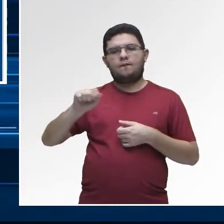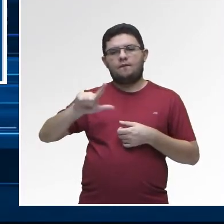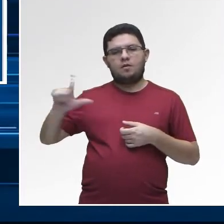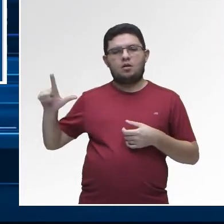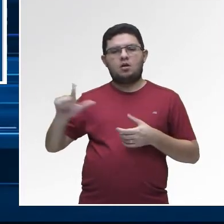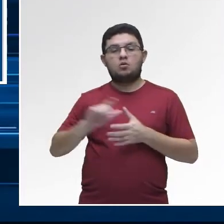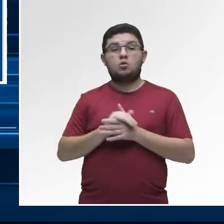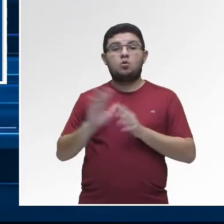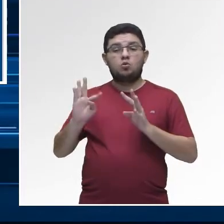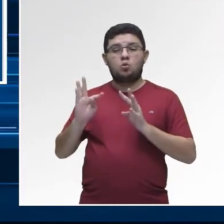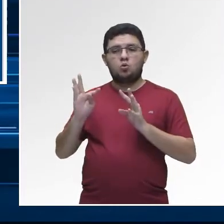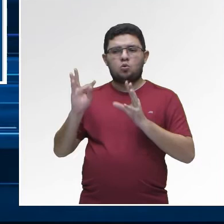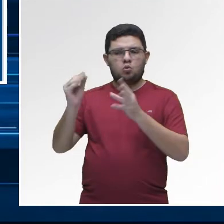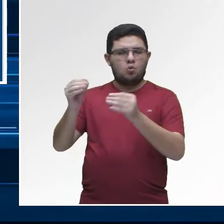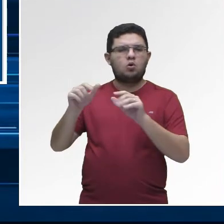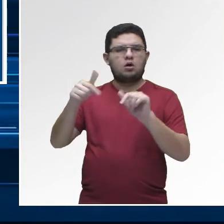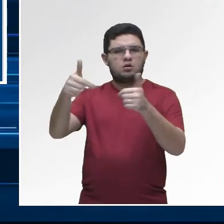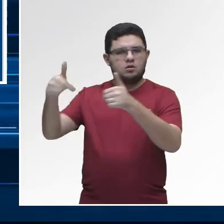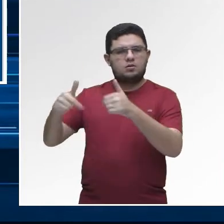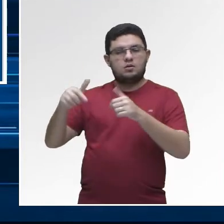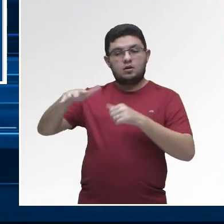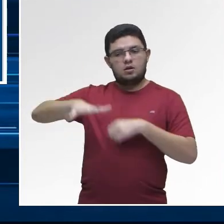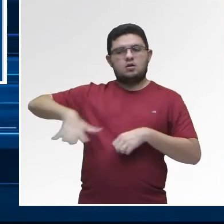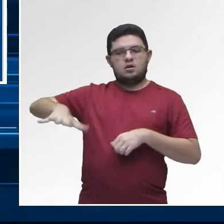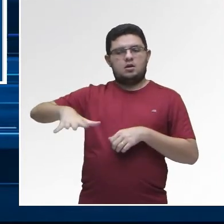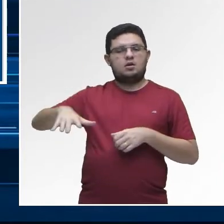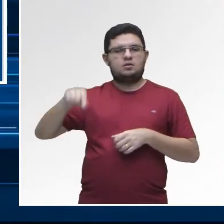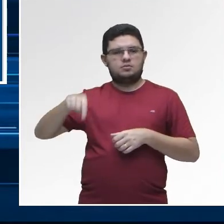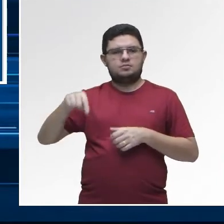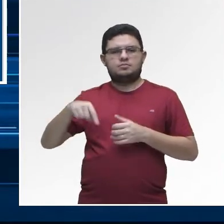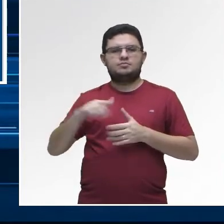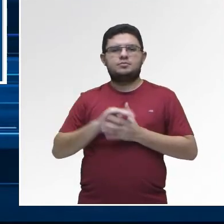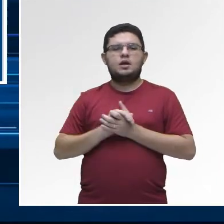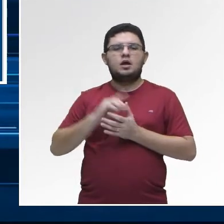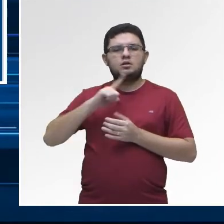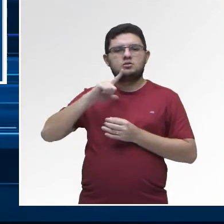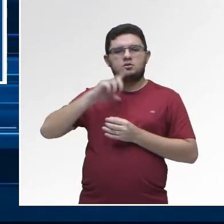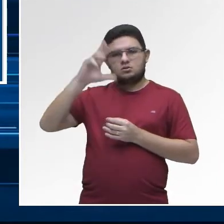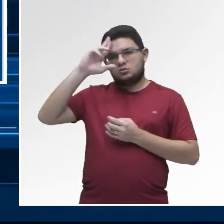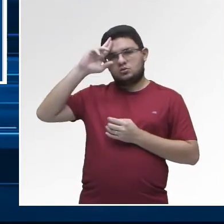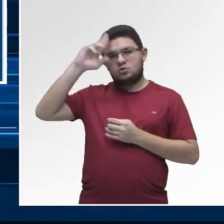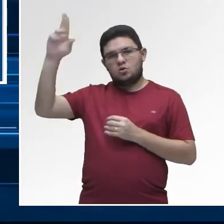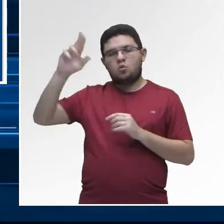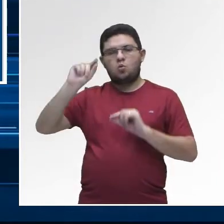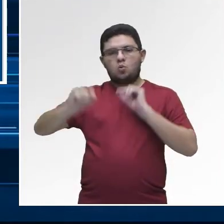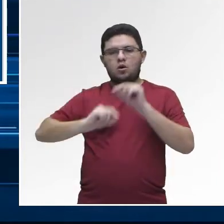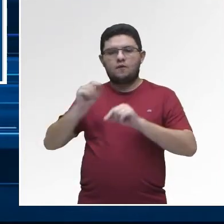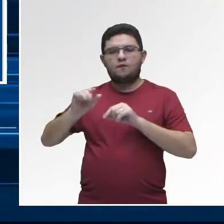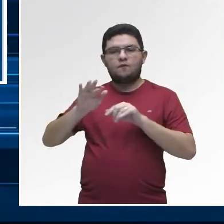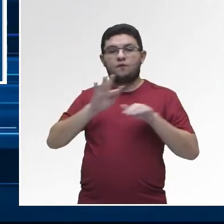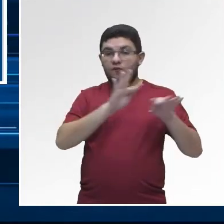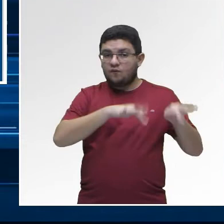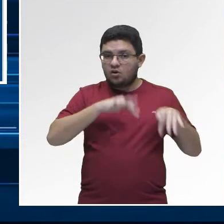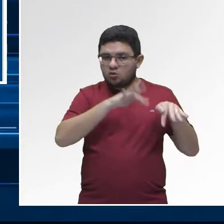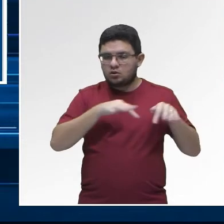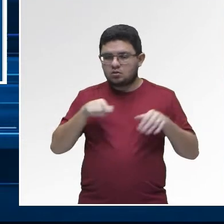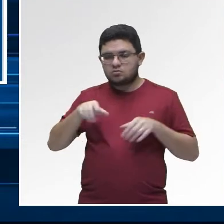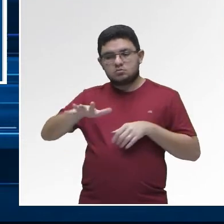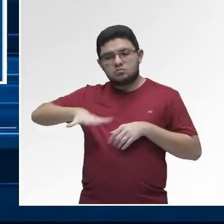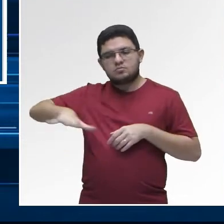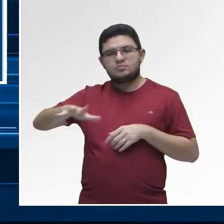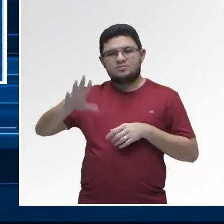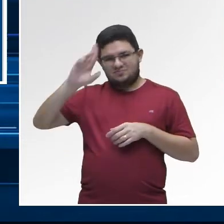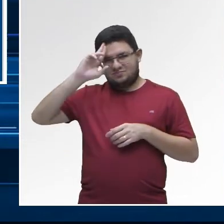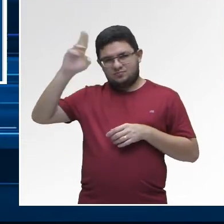todos trabalhavam, existia a parte do senhorio, né, do senhor feudal, né? E existia ali os bosques,